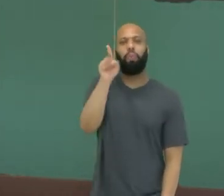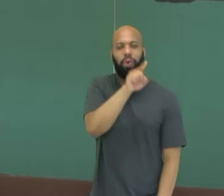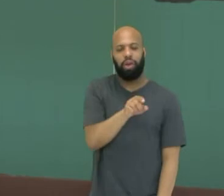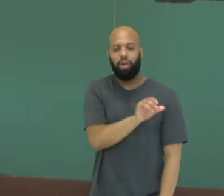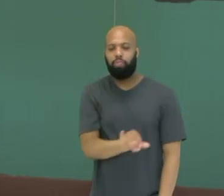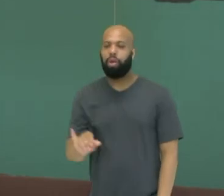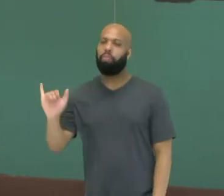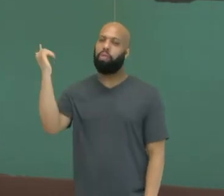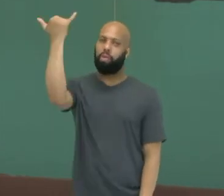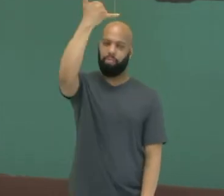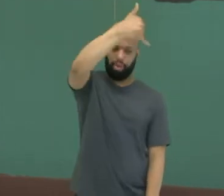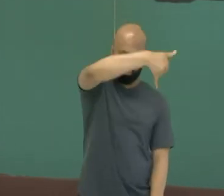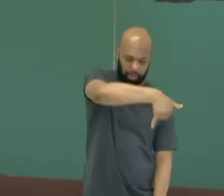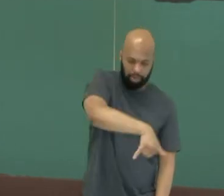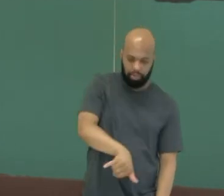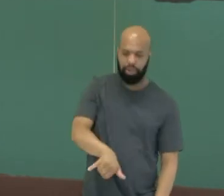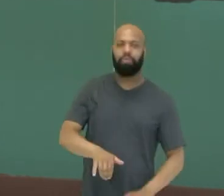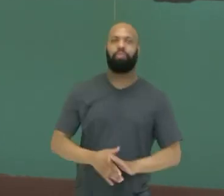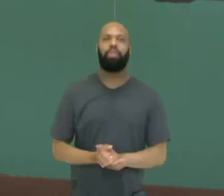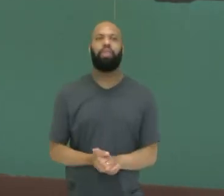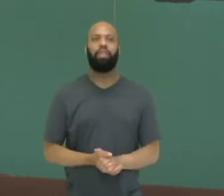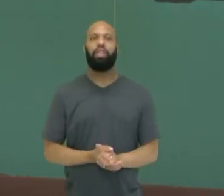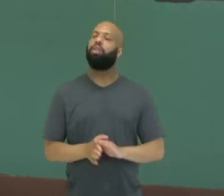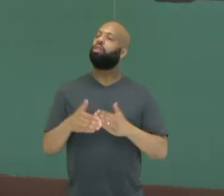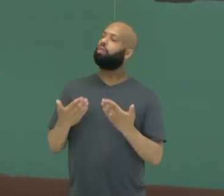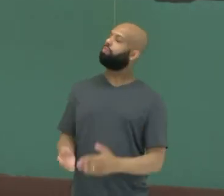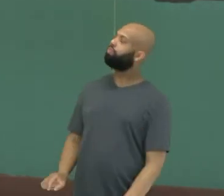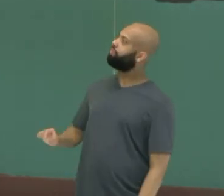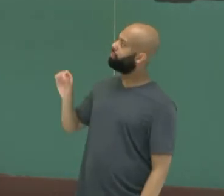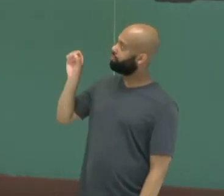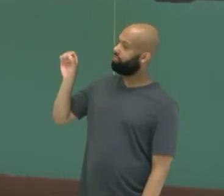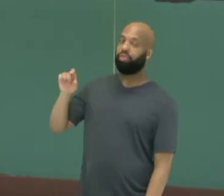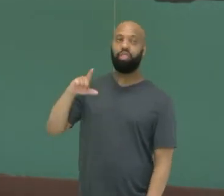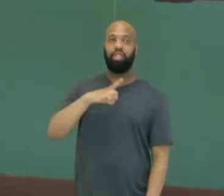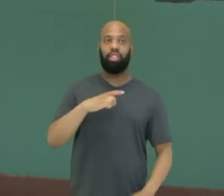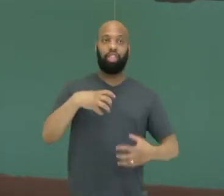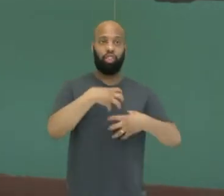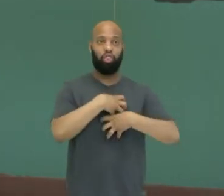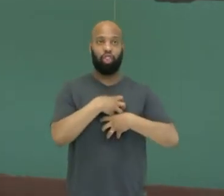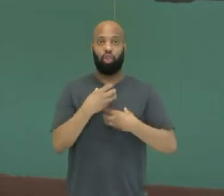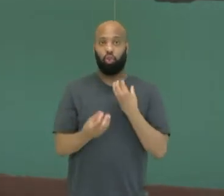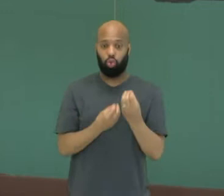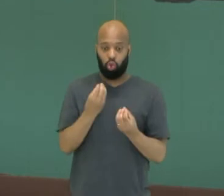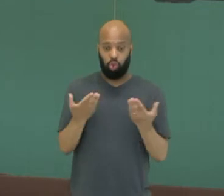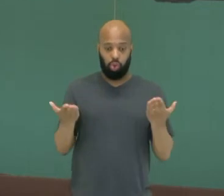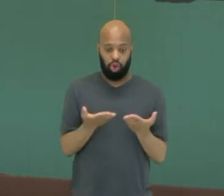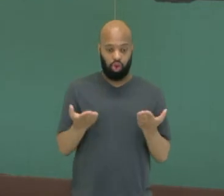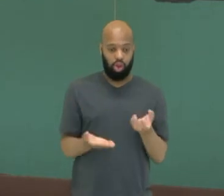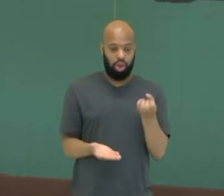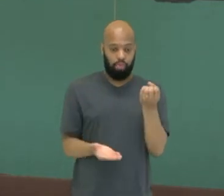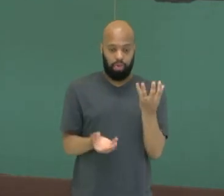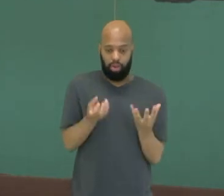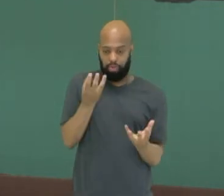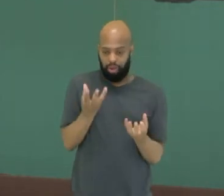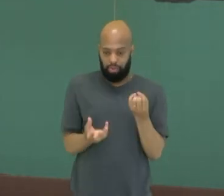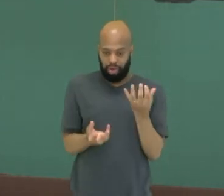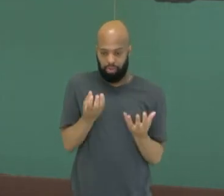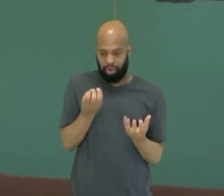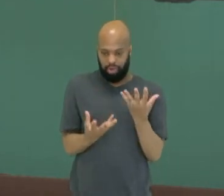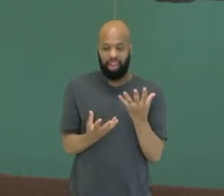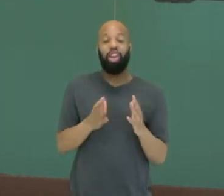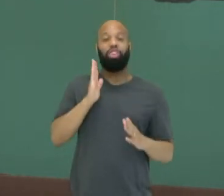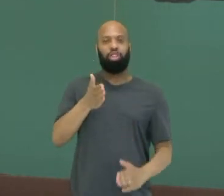fica fechado. O circuito elétrico, então, conectado em série. Então, nós já entendemos o que é um circuito aberto